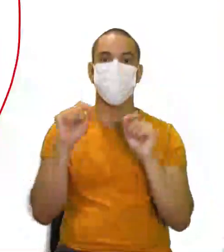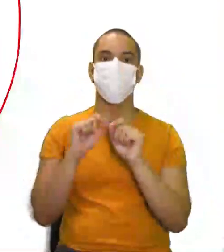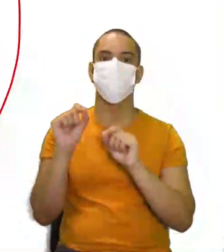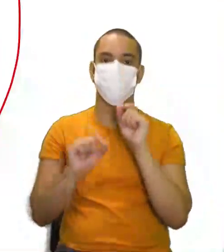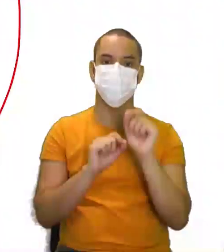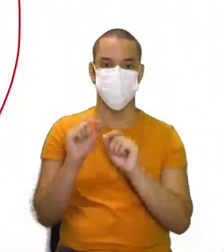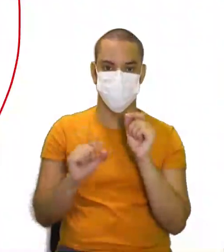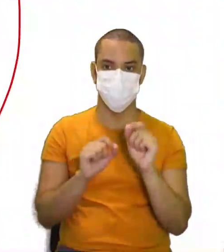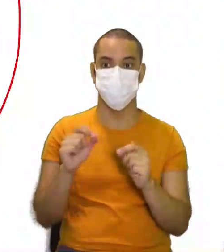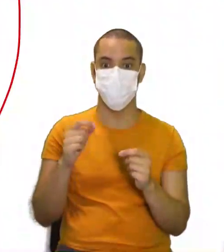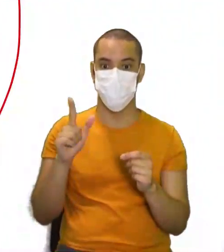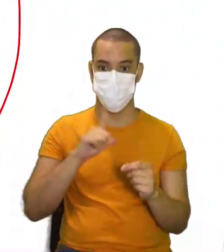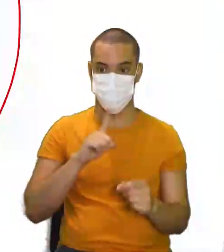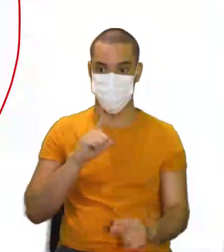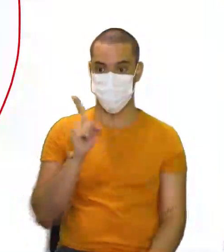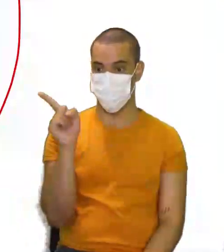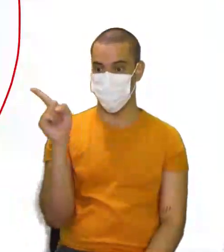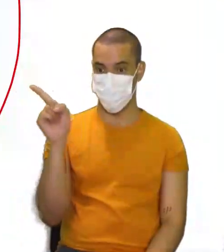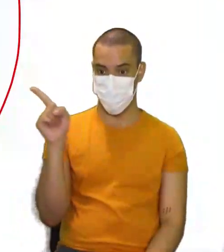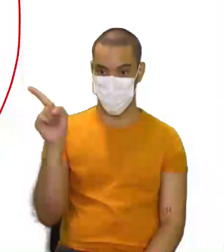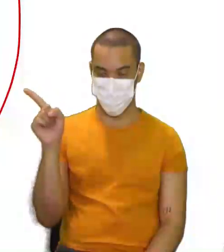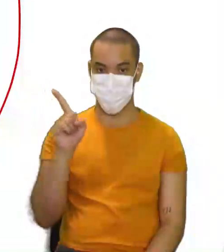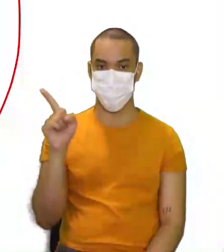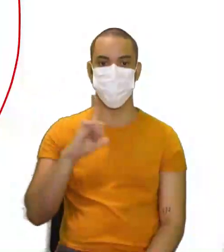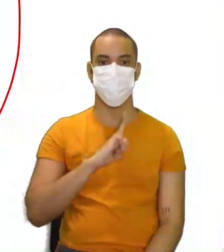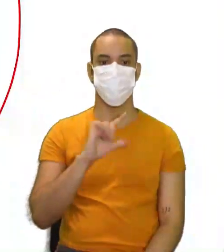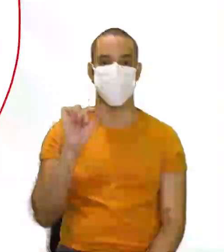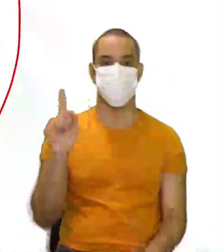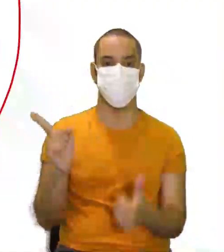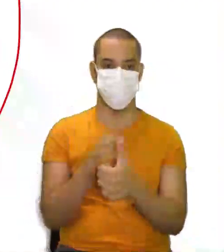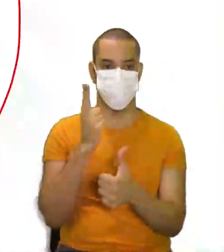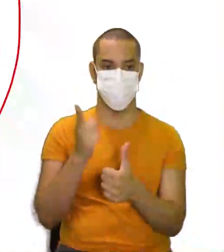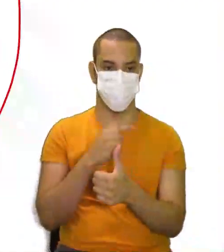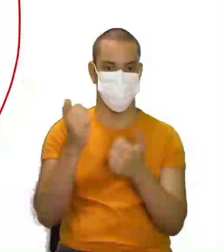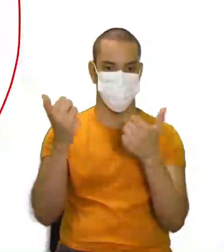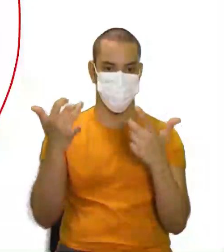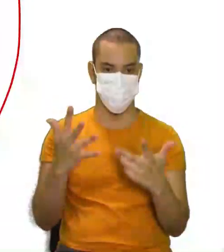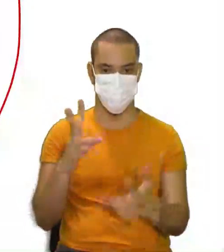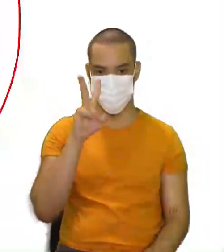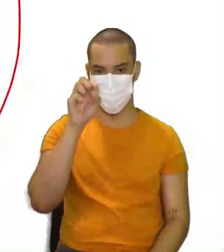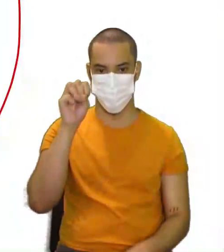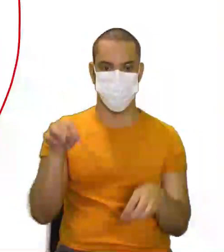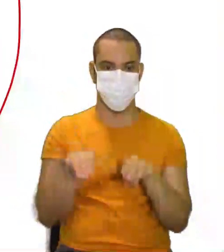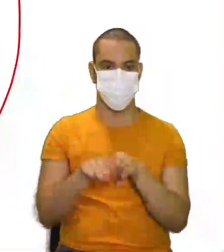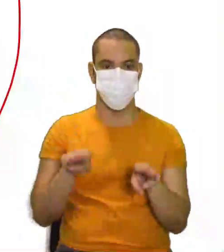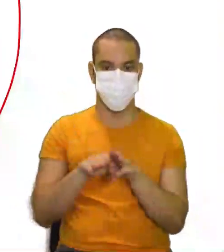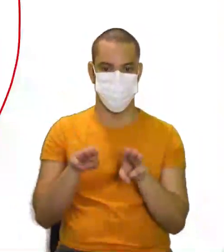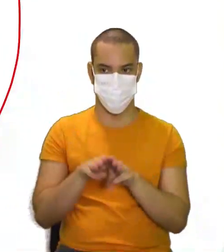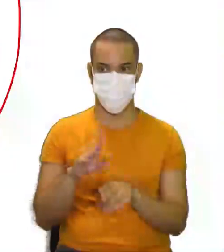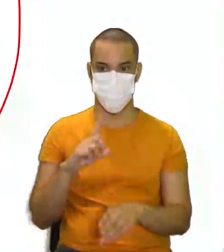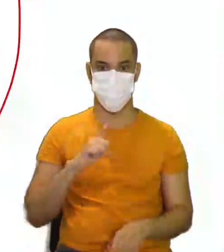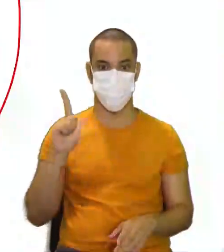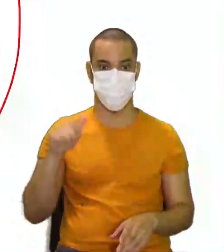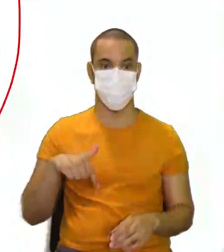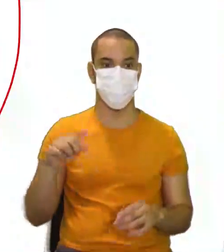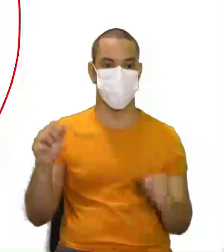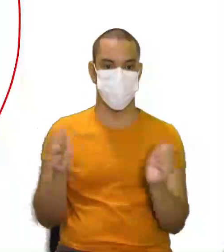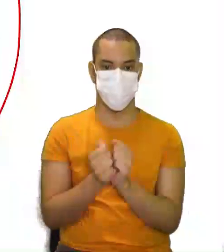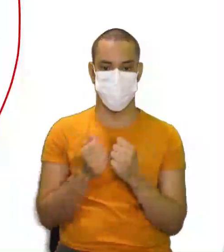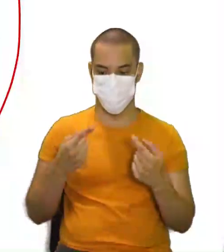da partícula indicada na figura, nós temos a primeira dizendo que a força magnética e o campo são